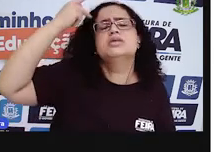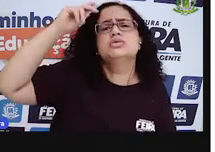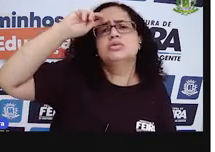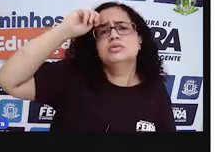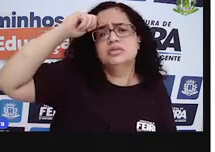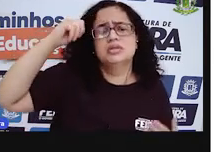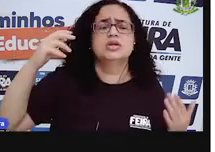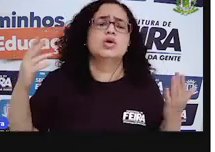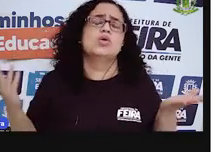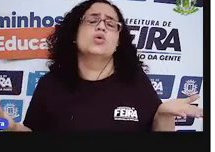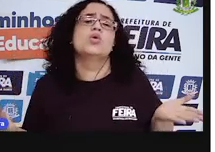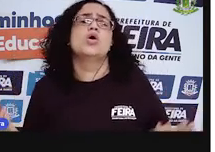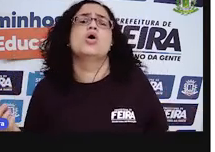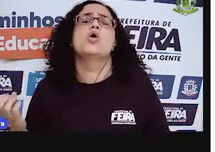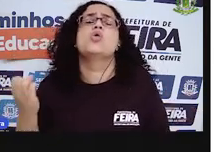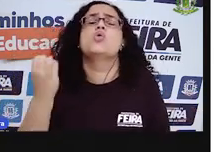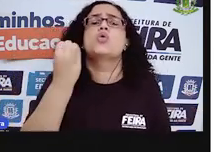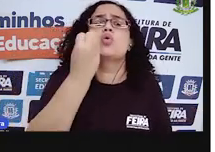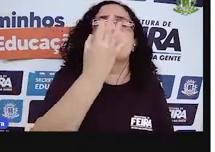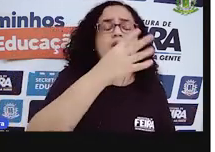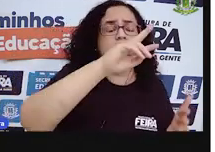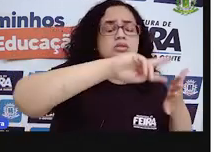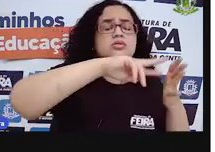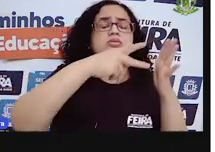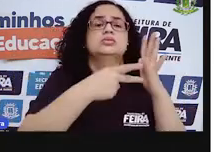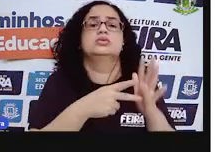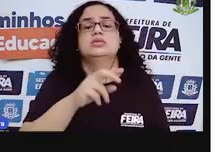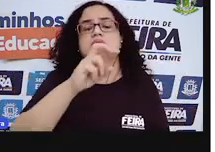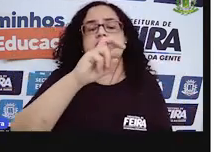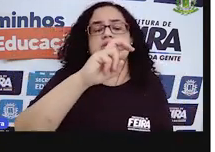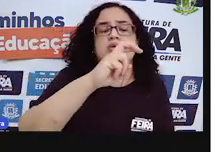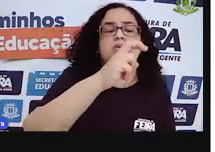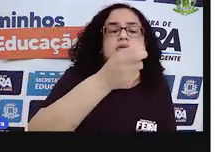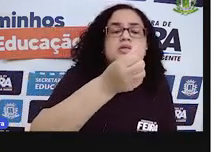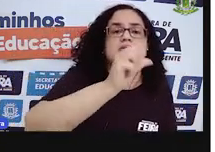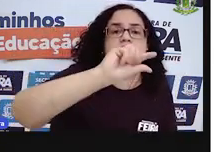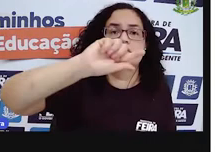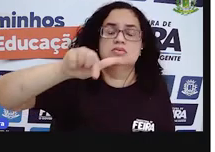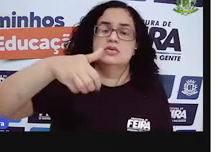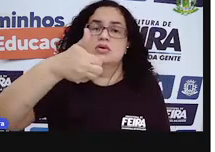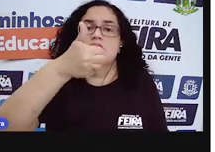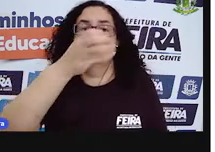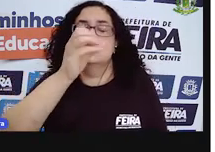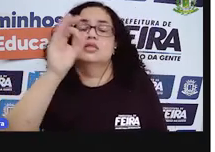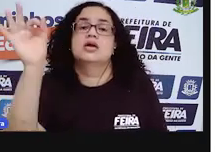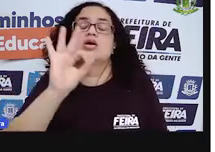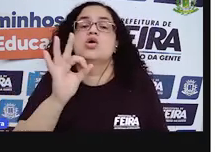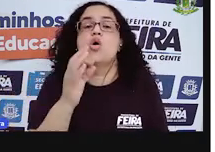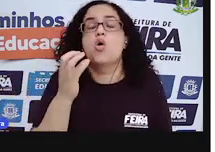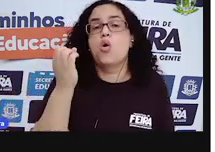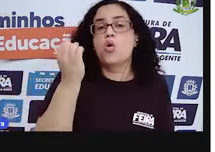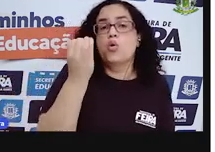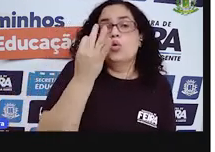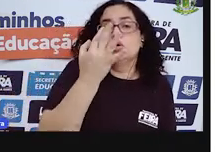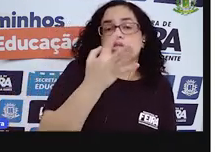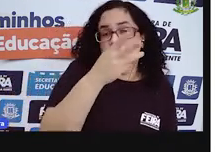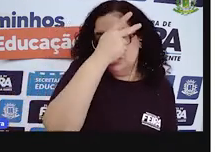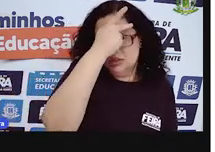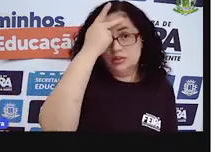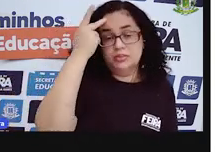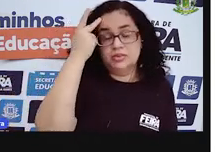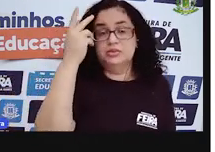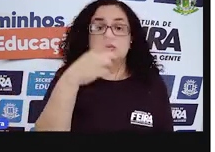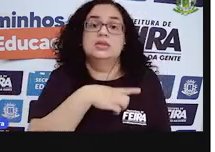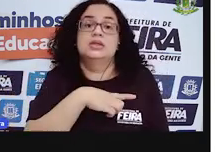negras mas quantos significa esse 56, 10 por cento da quantidade de pessoas